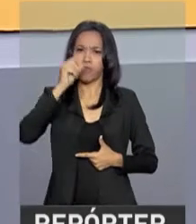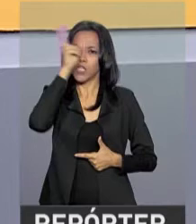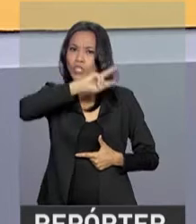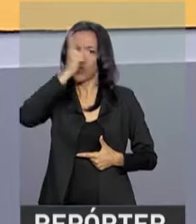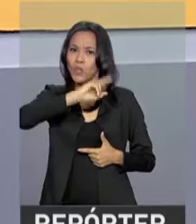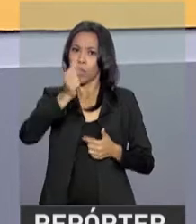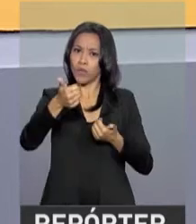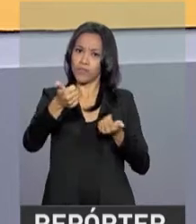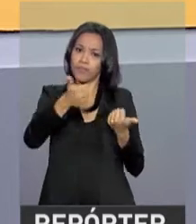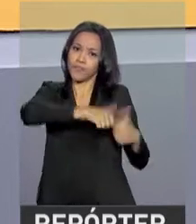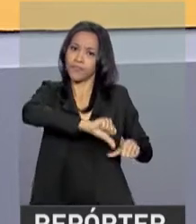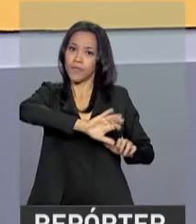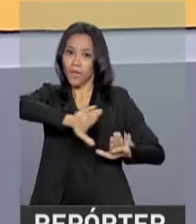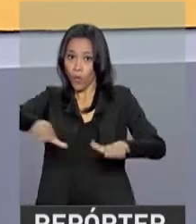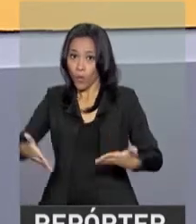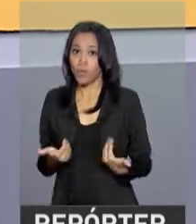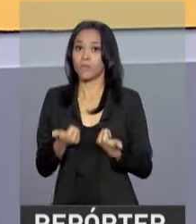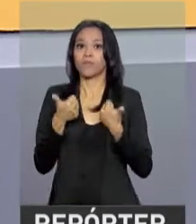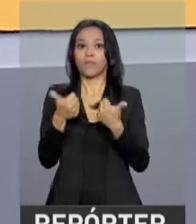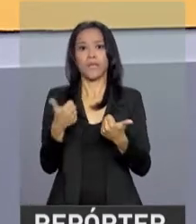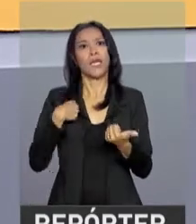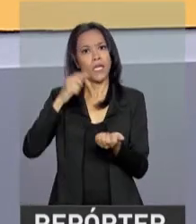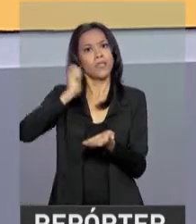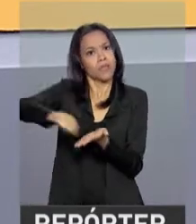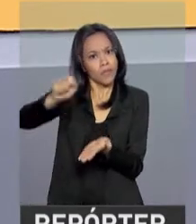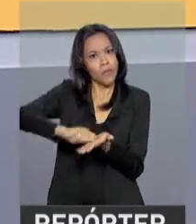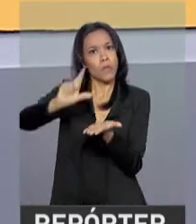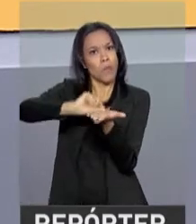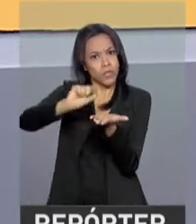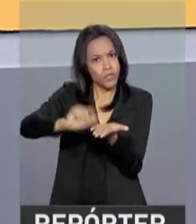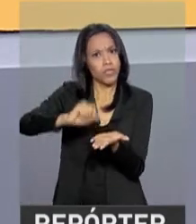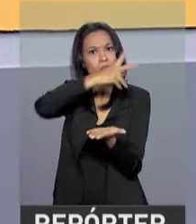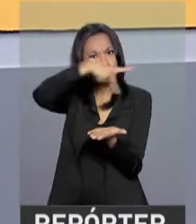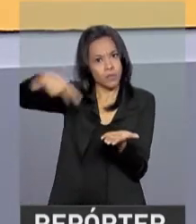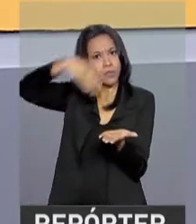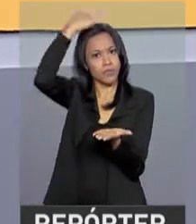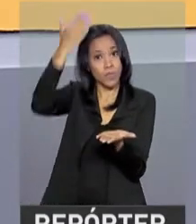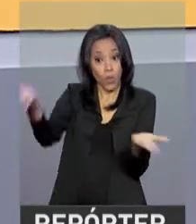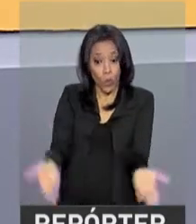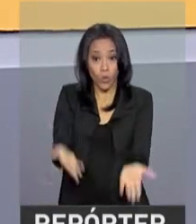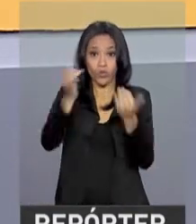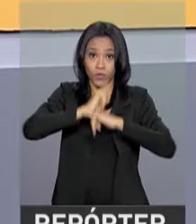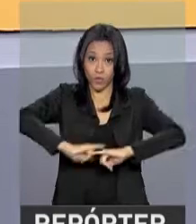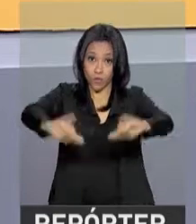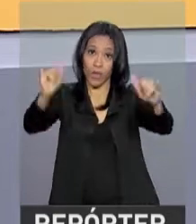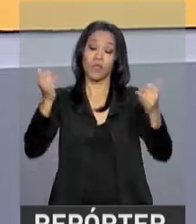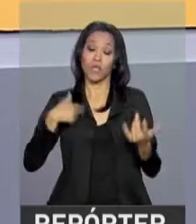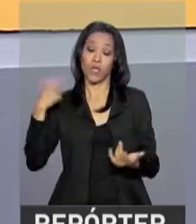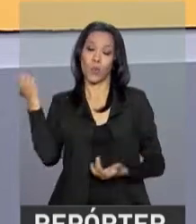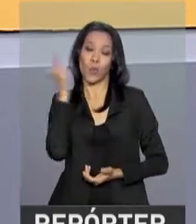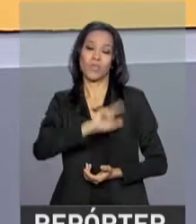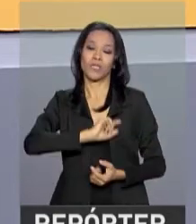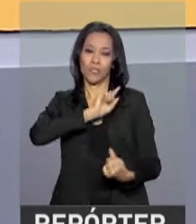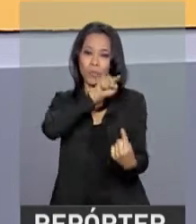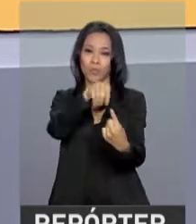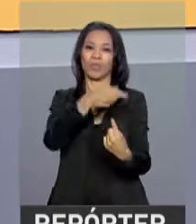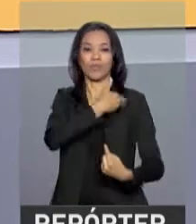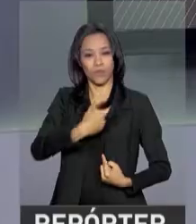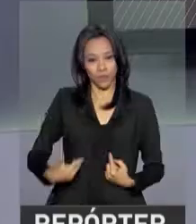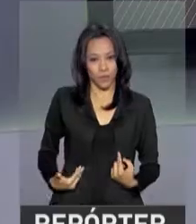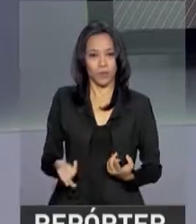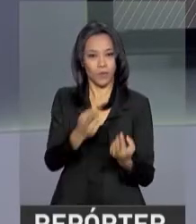também destacou um artigo de autoria dele, publicado hoje, que lembra que o governo cumpriu as suas metas com